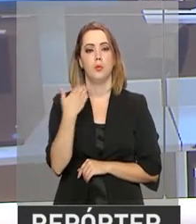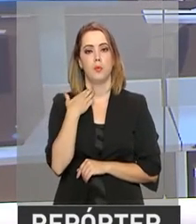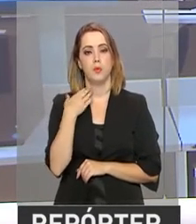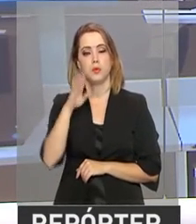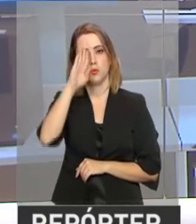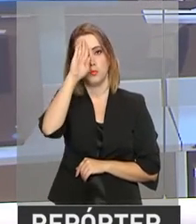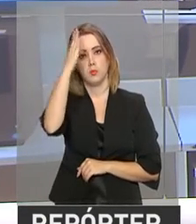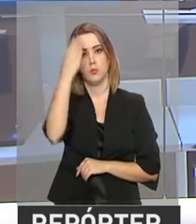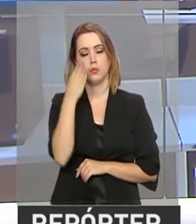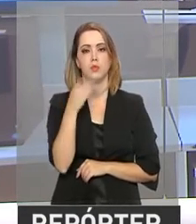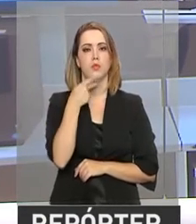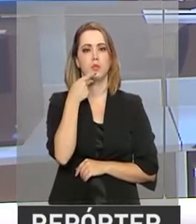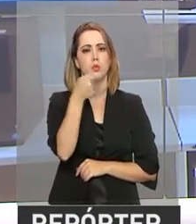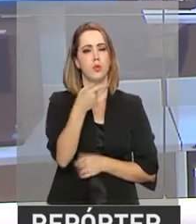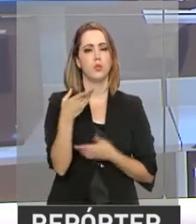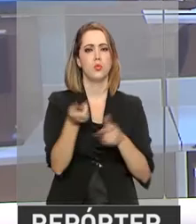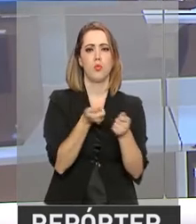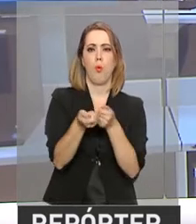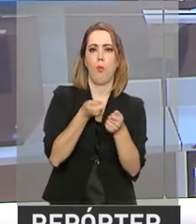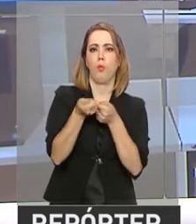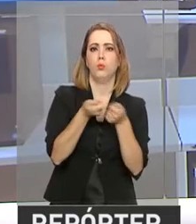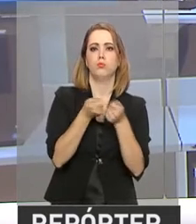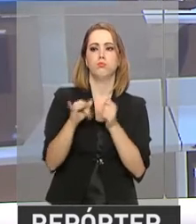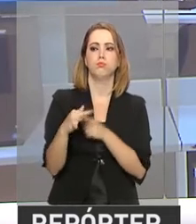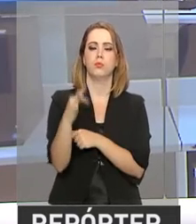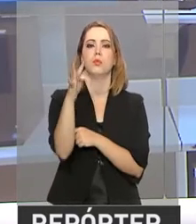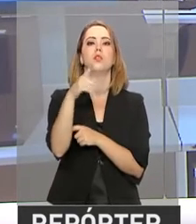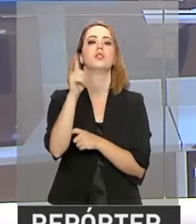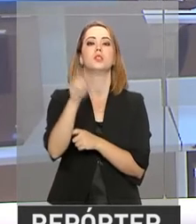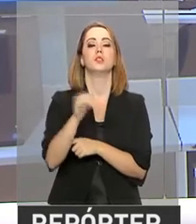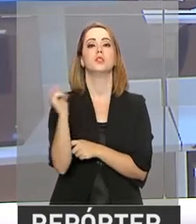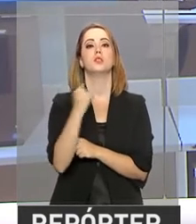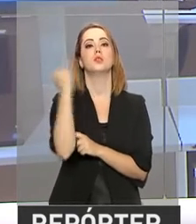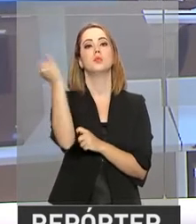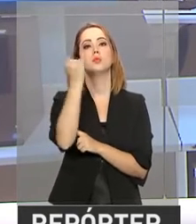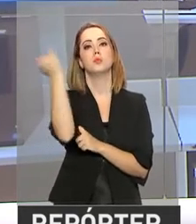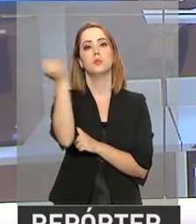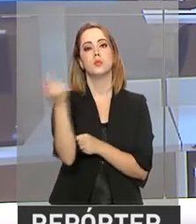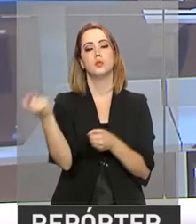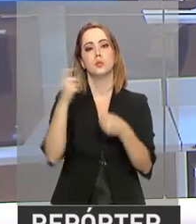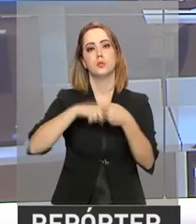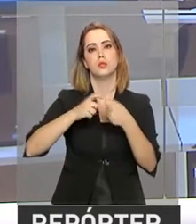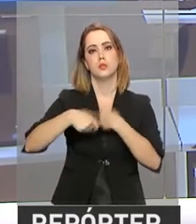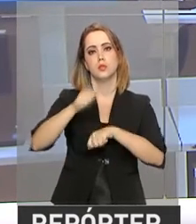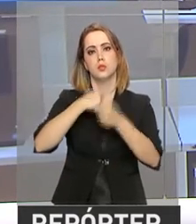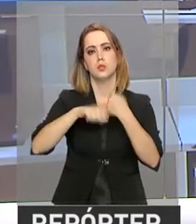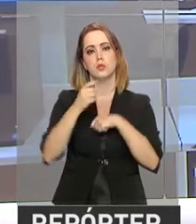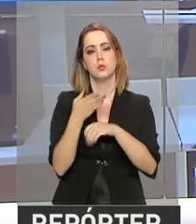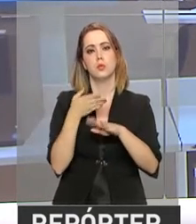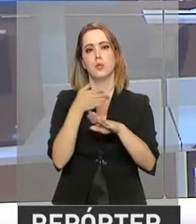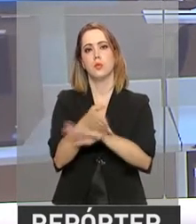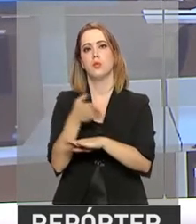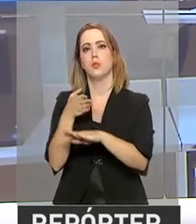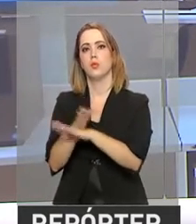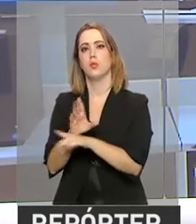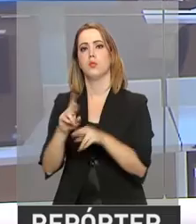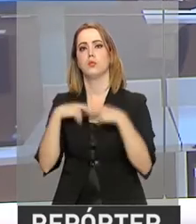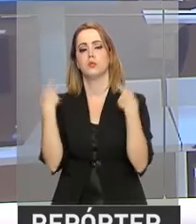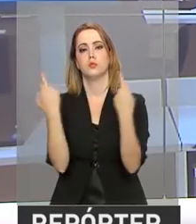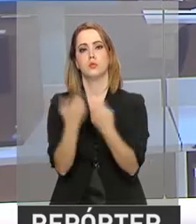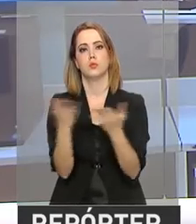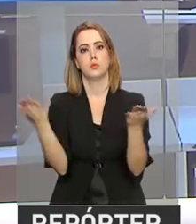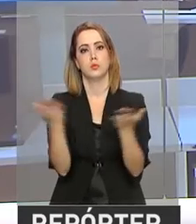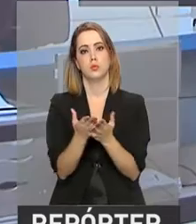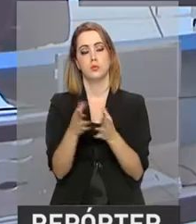controle da inflação é fundamental para a retomada do crescimento da economia ele participou de uma audiência na comissão de assuntos econômicos